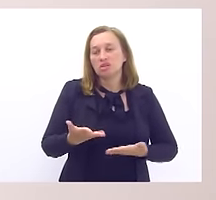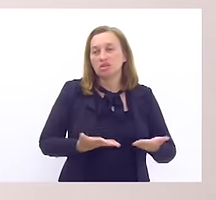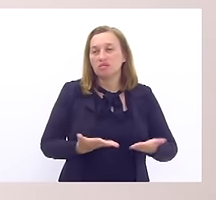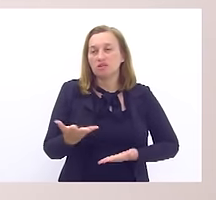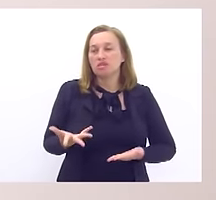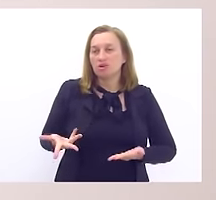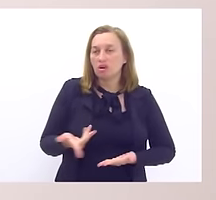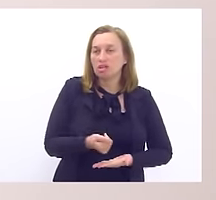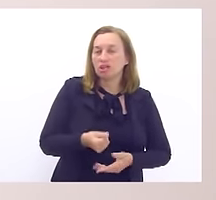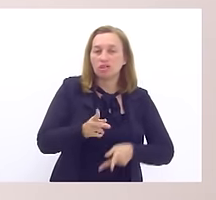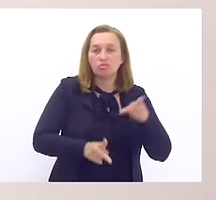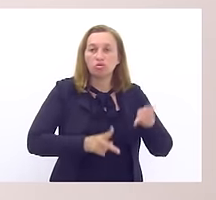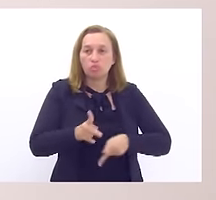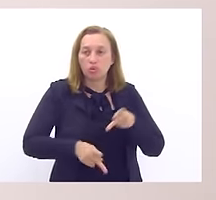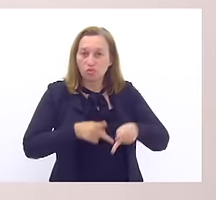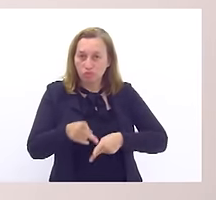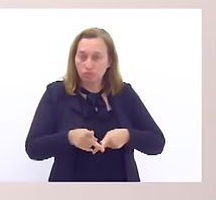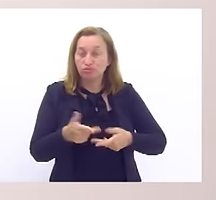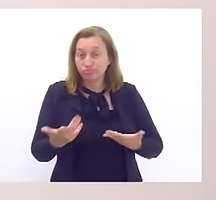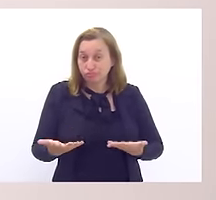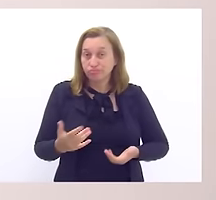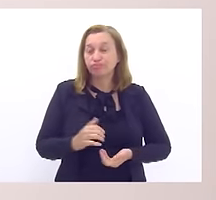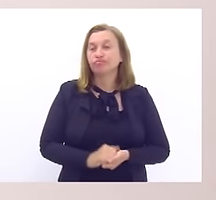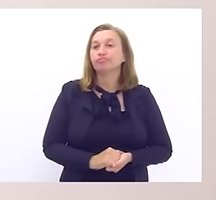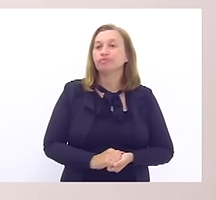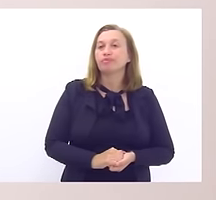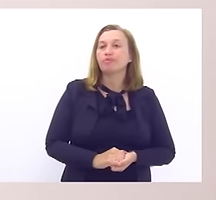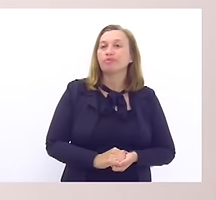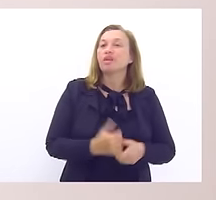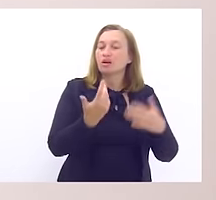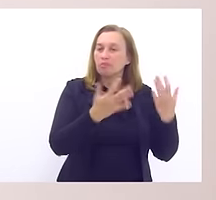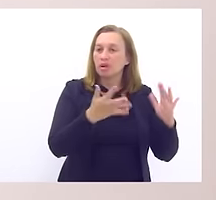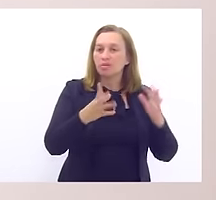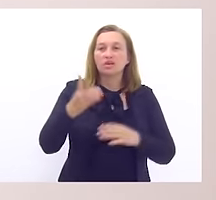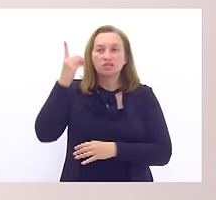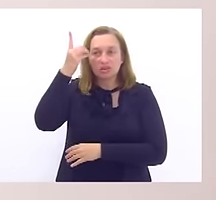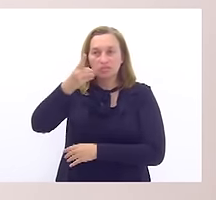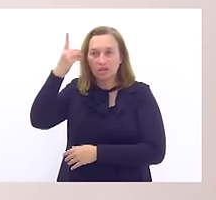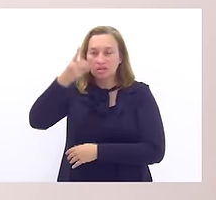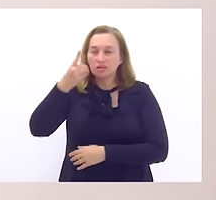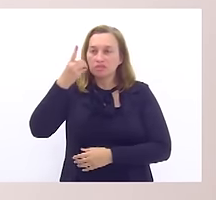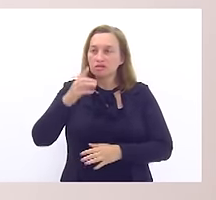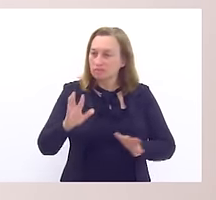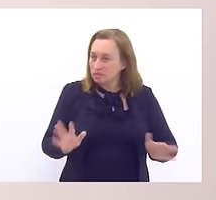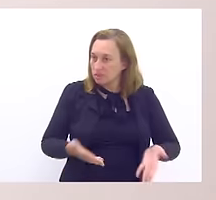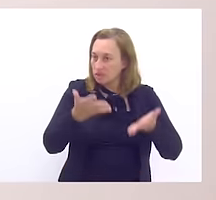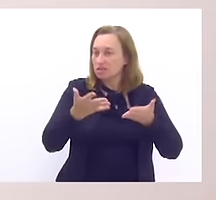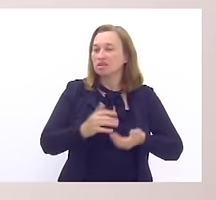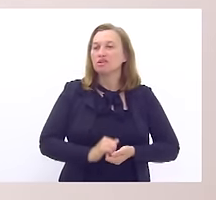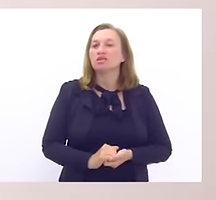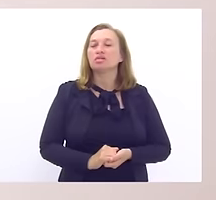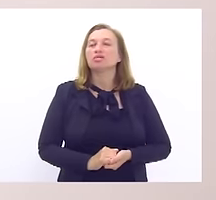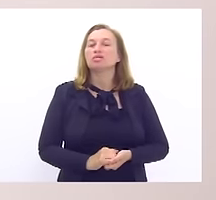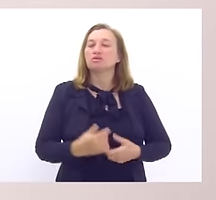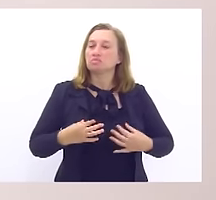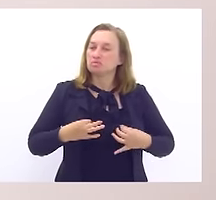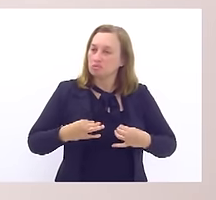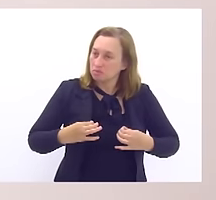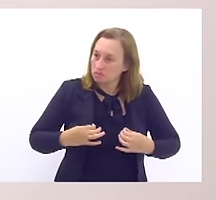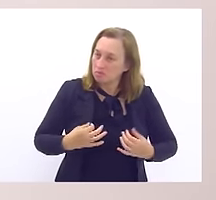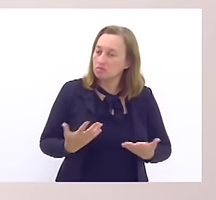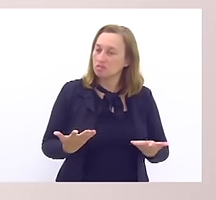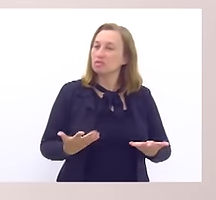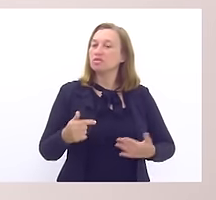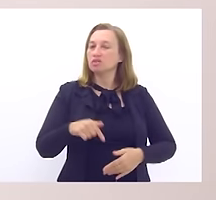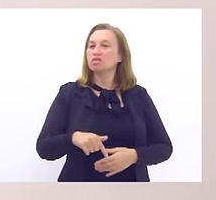arrecadatória não tem uma outra não presta um serviço nenhum na sociedade Parabéns aos deputados por essa brilhante iniciativa e me coloco Muita honra